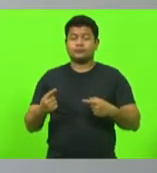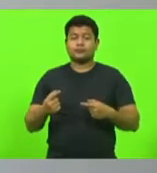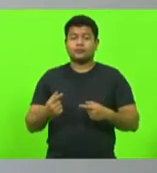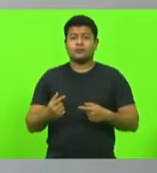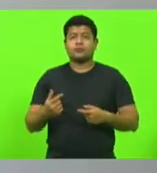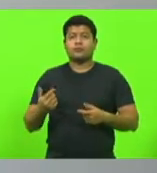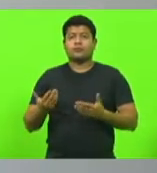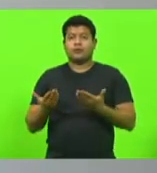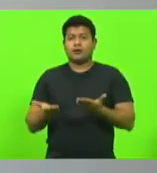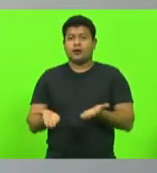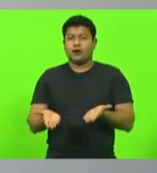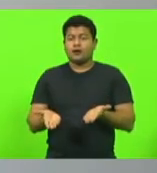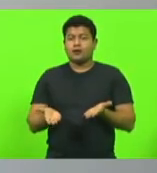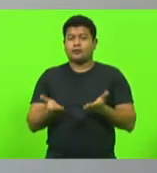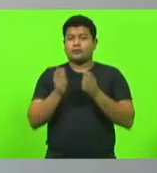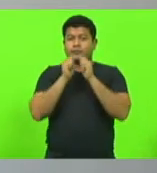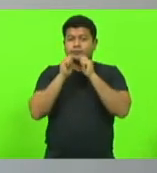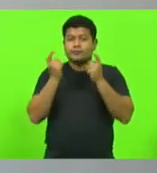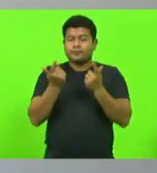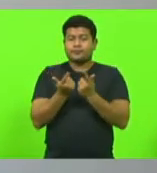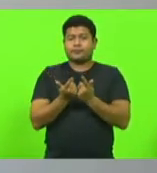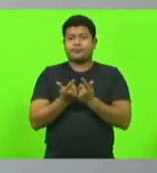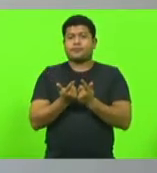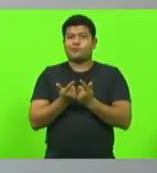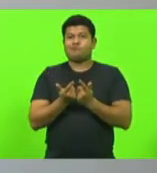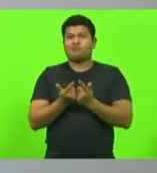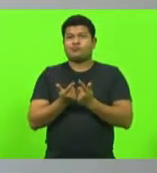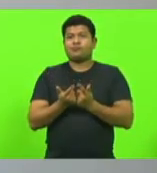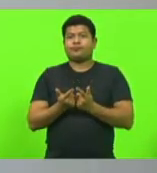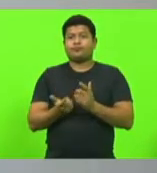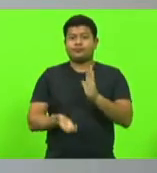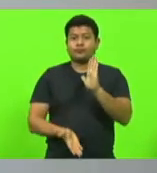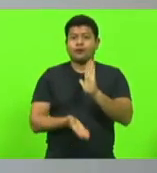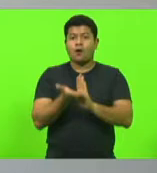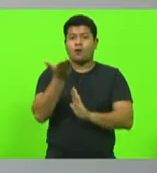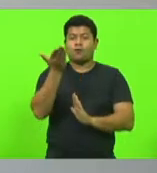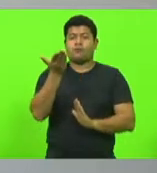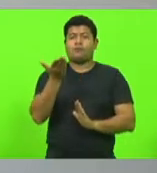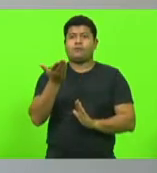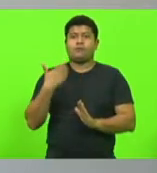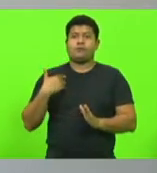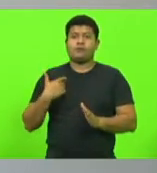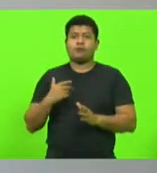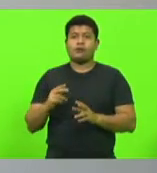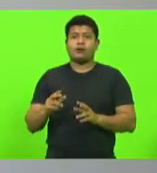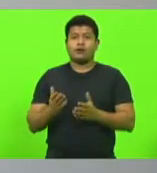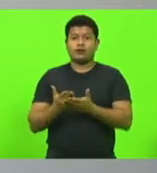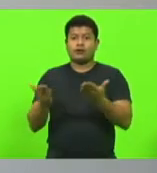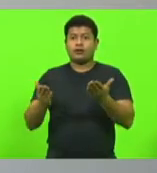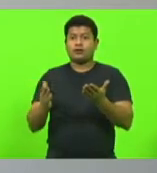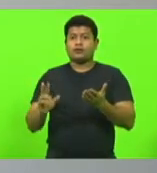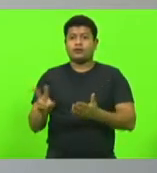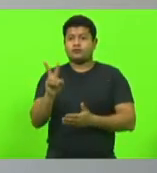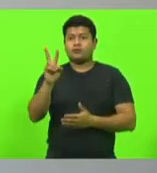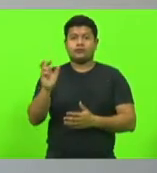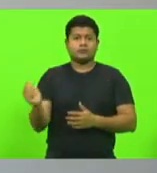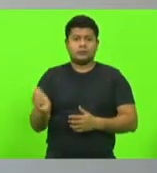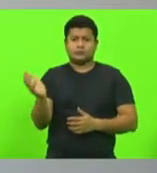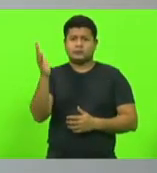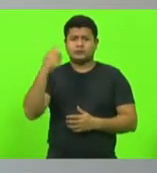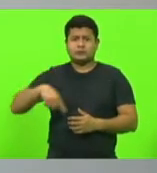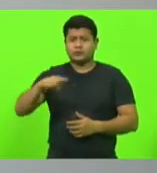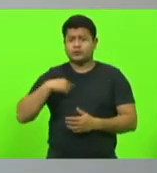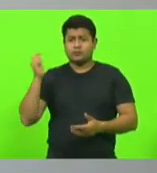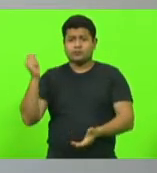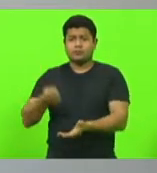na casa sobre a questão desses aumentos e esse valor exacerbado que nós estamos pagando